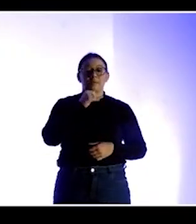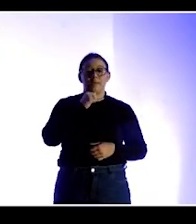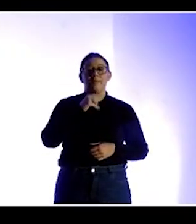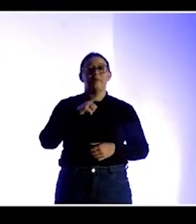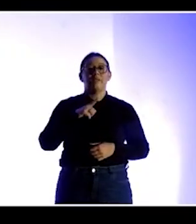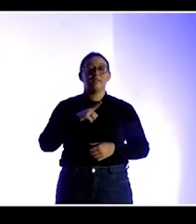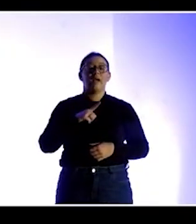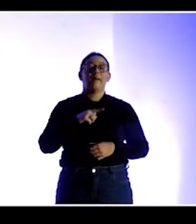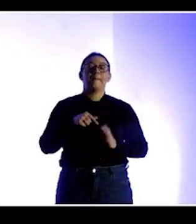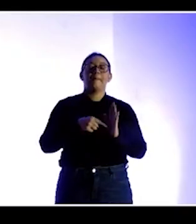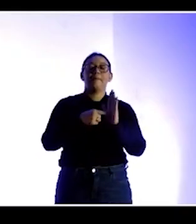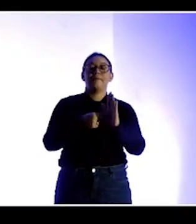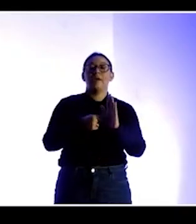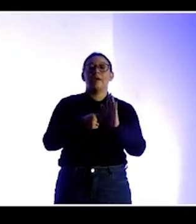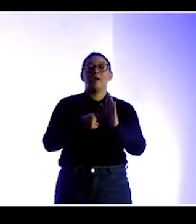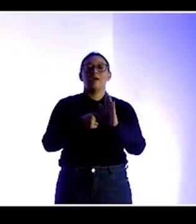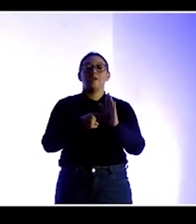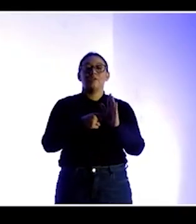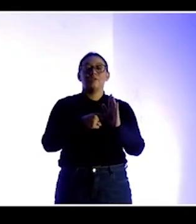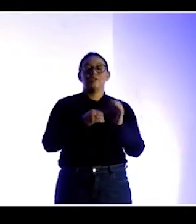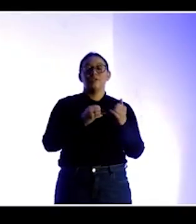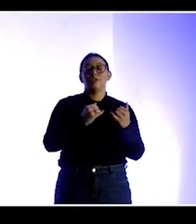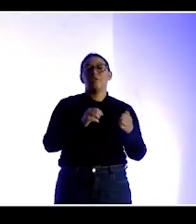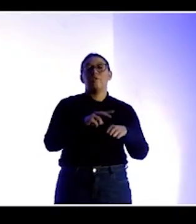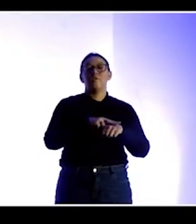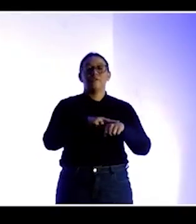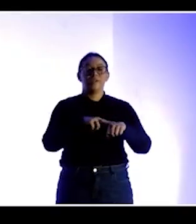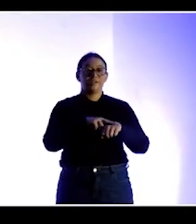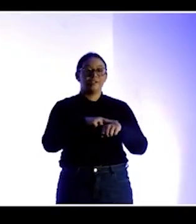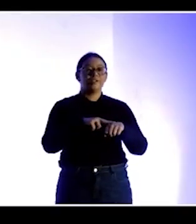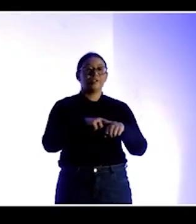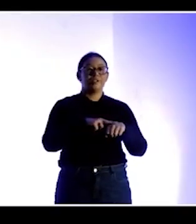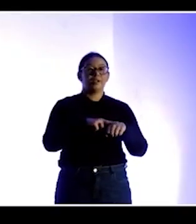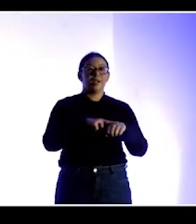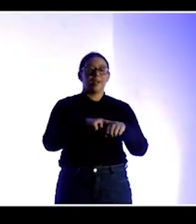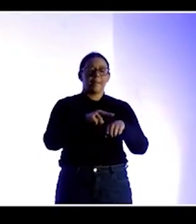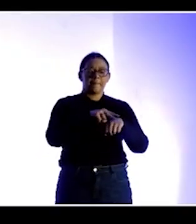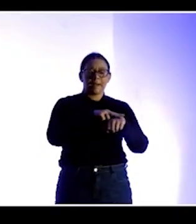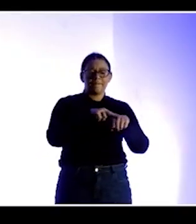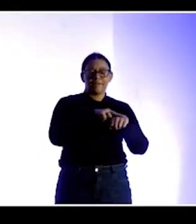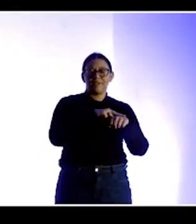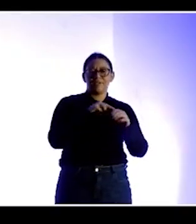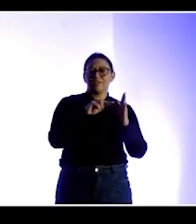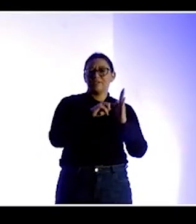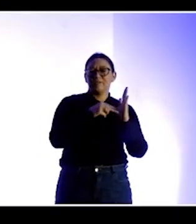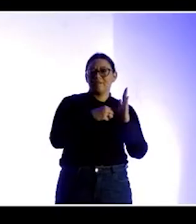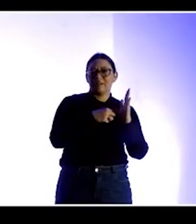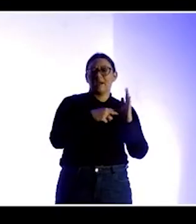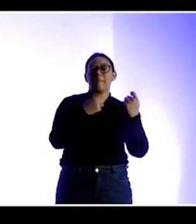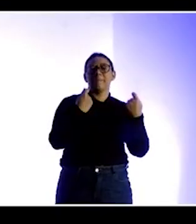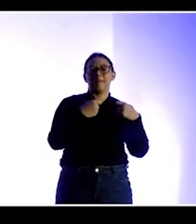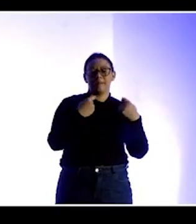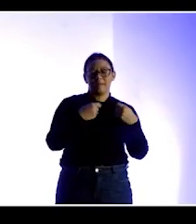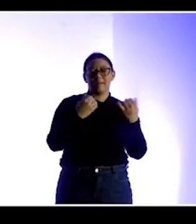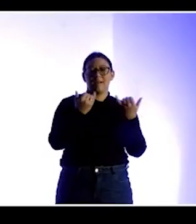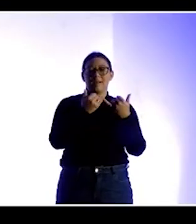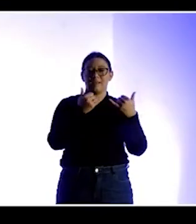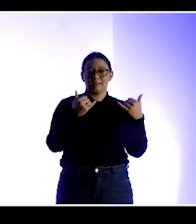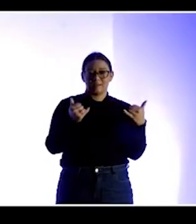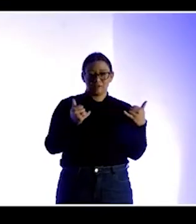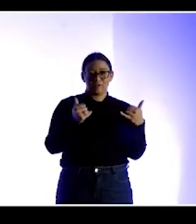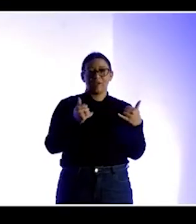hidrogênio verde. Hidrogênio verde tem que ser, para ser verde, precisa ser gerado com energia elétrica